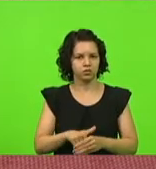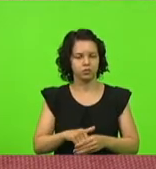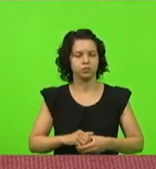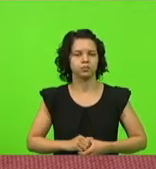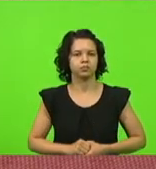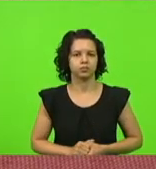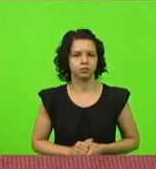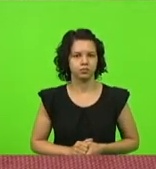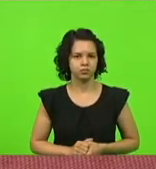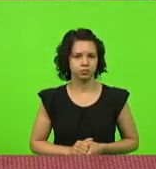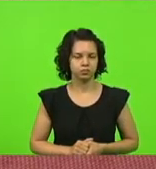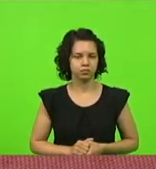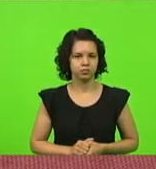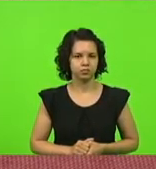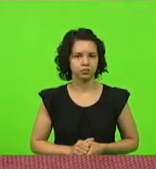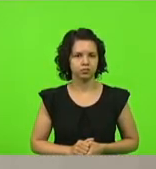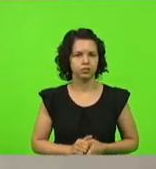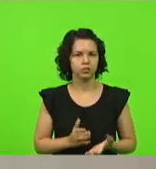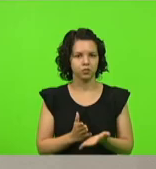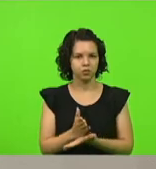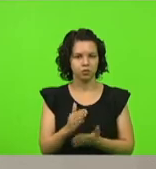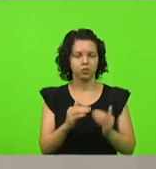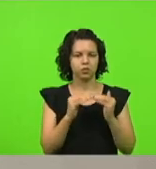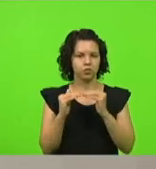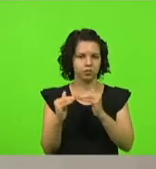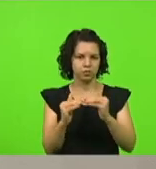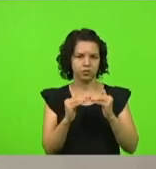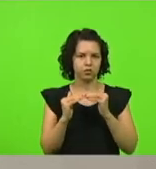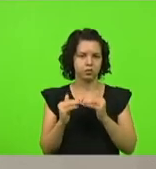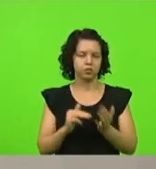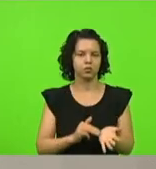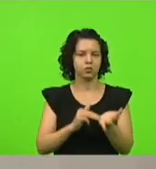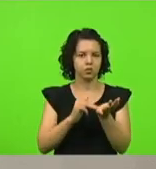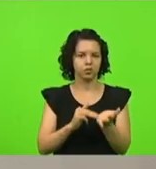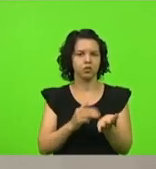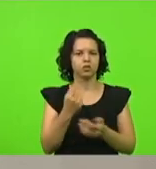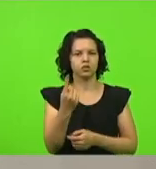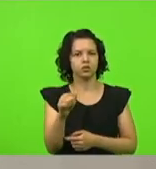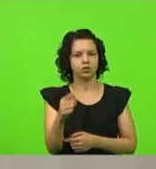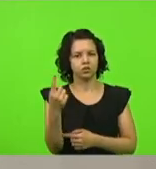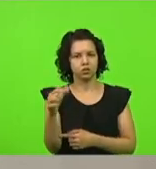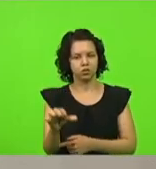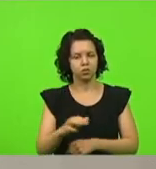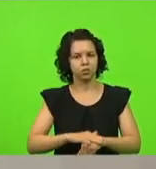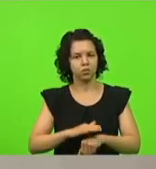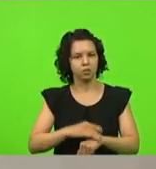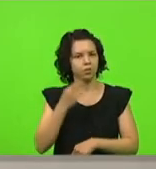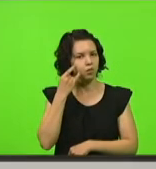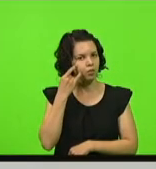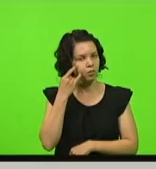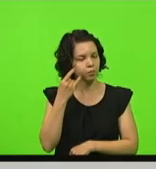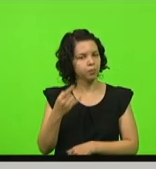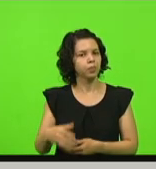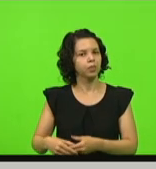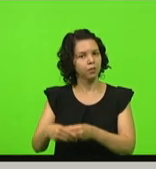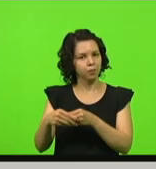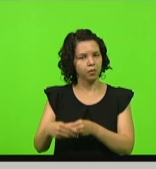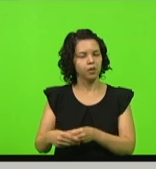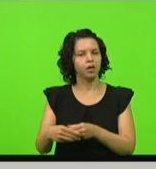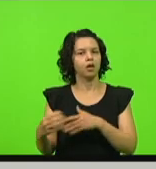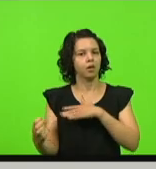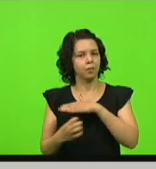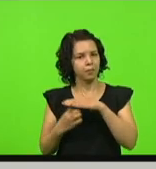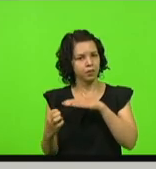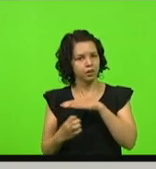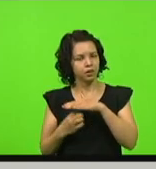deputados que aprovam, permaneçam como se encontram. Aprovado por unanimidade. Moção 1119, autor deputado Mauro de Nadal, cumprimentando a empresa Super